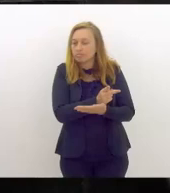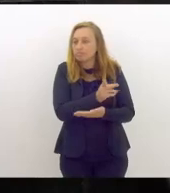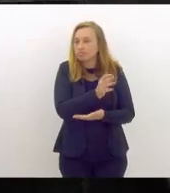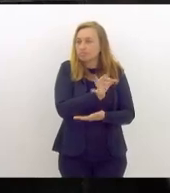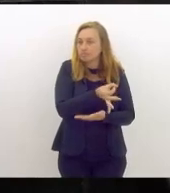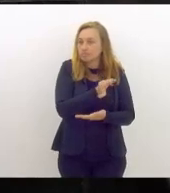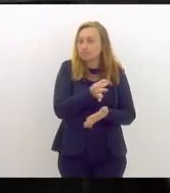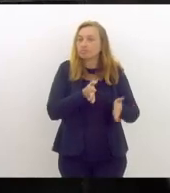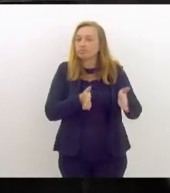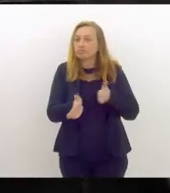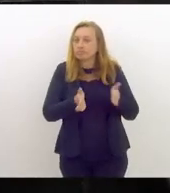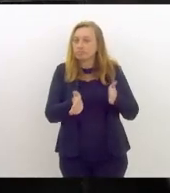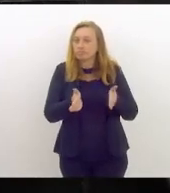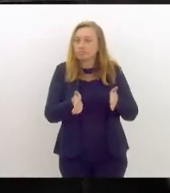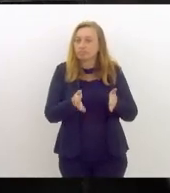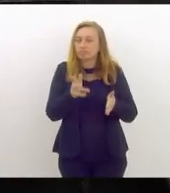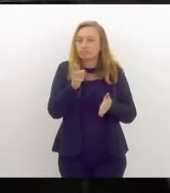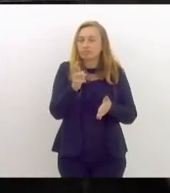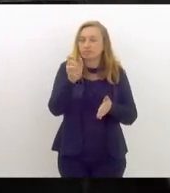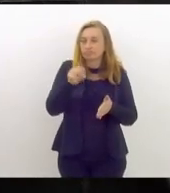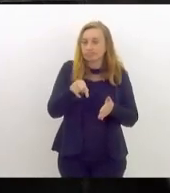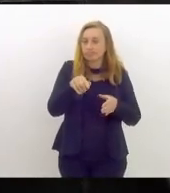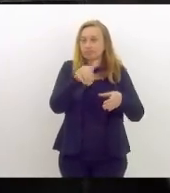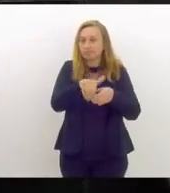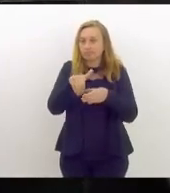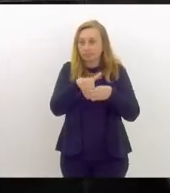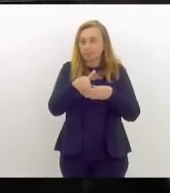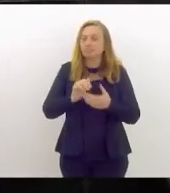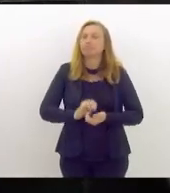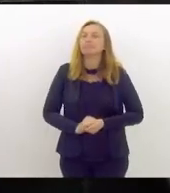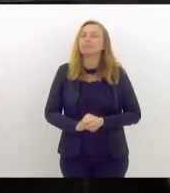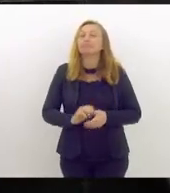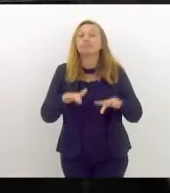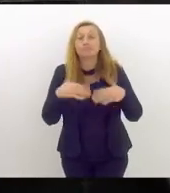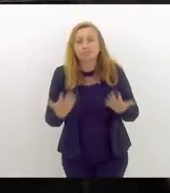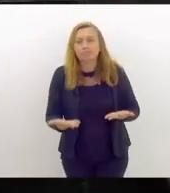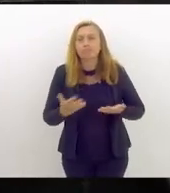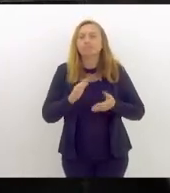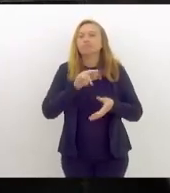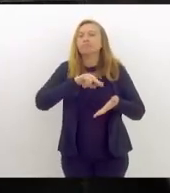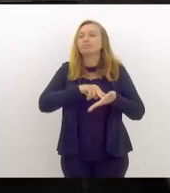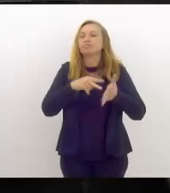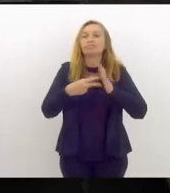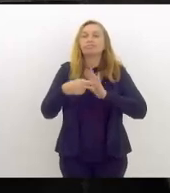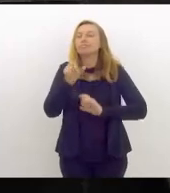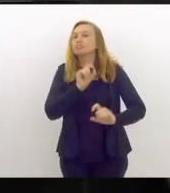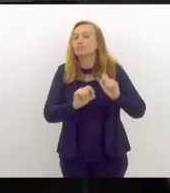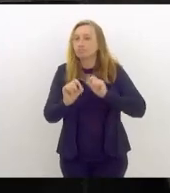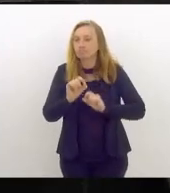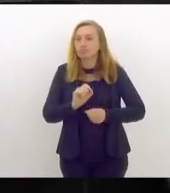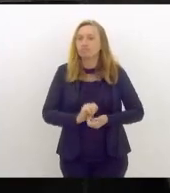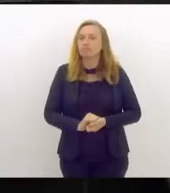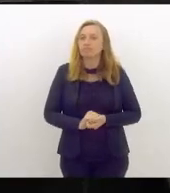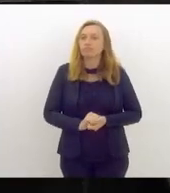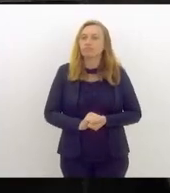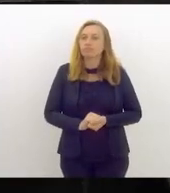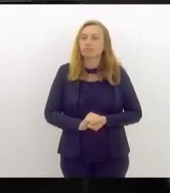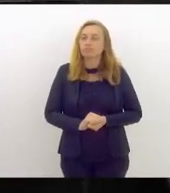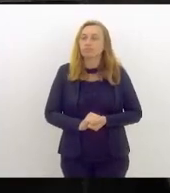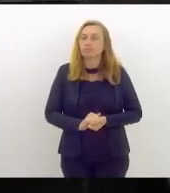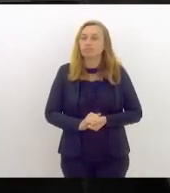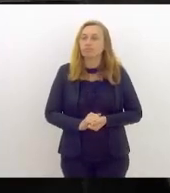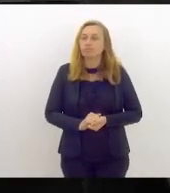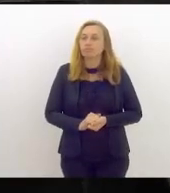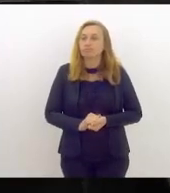justamente no período pré-eleitoral e eleitoral. Então, o que, que isso significa? Significa, senhoras